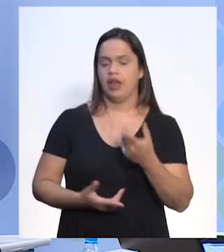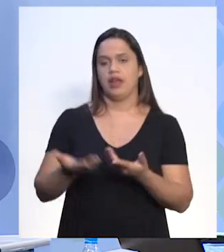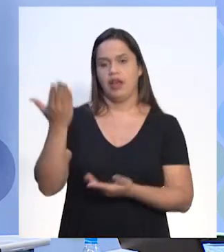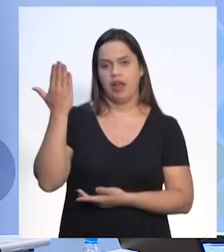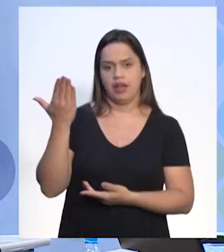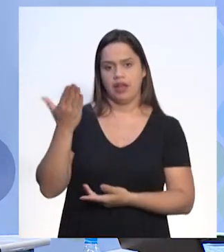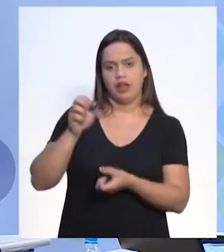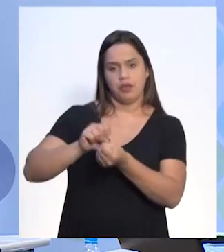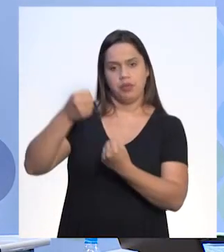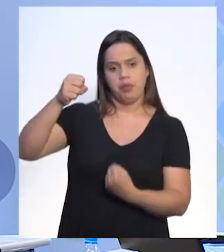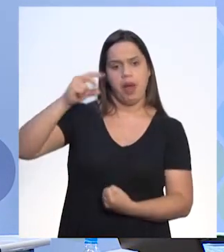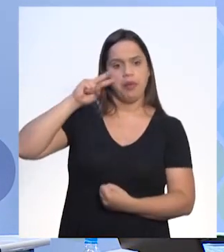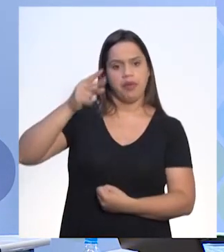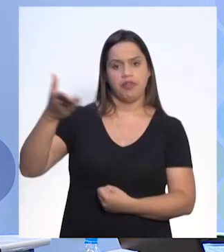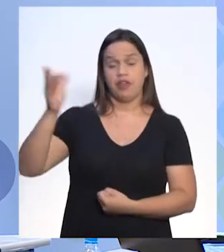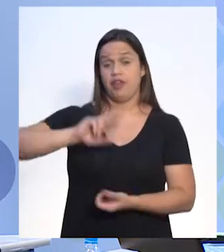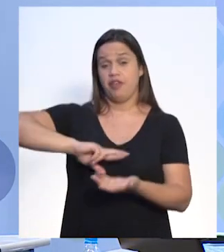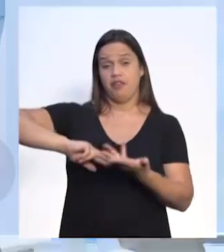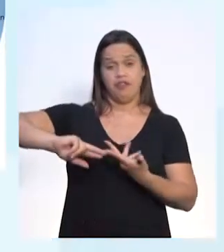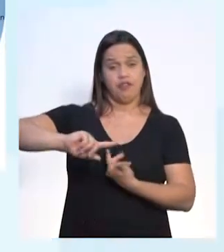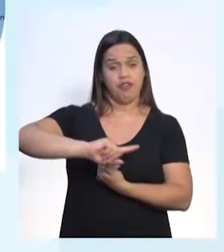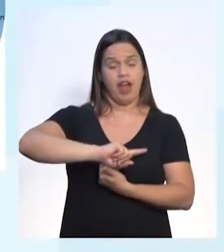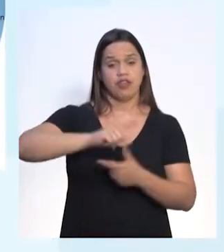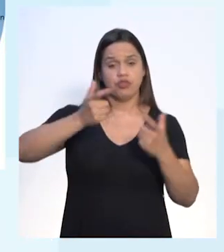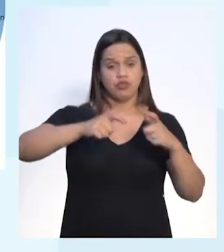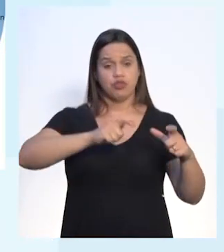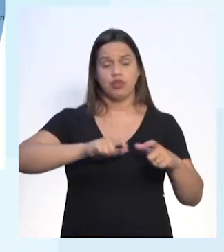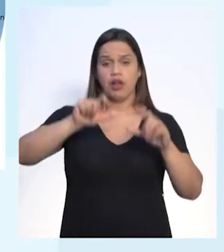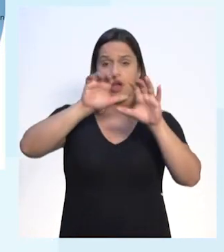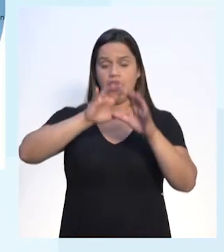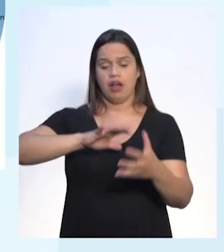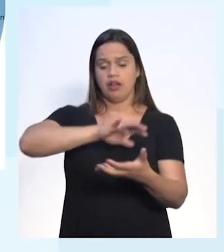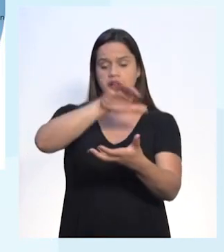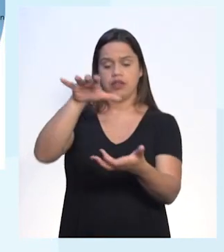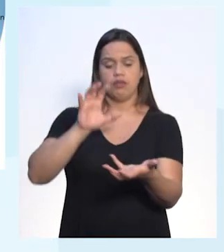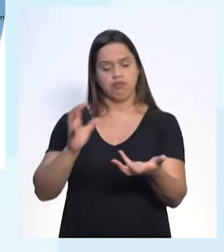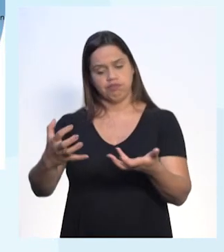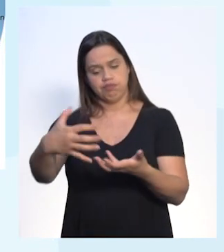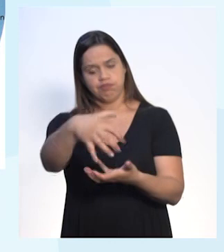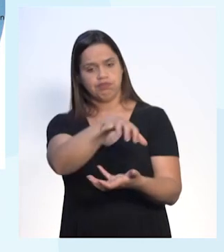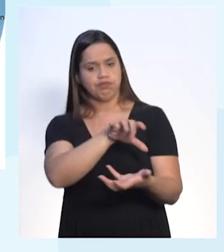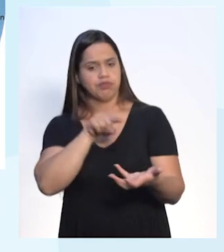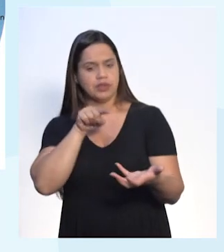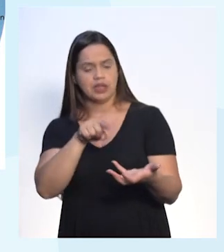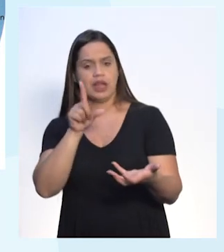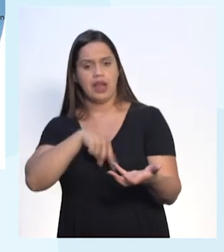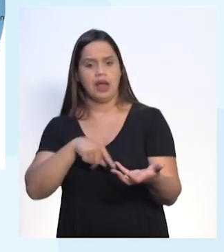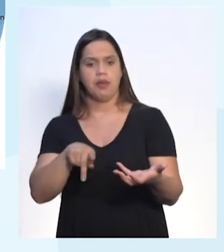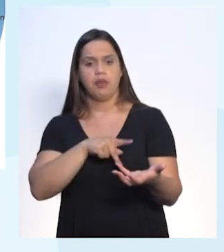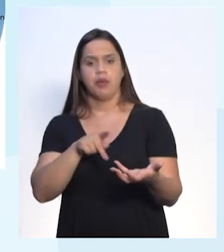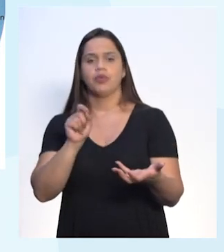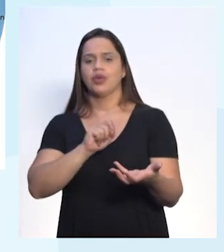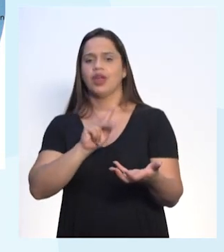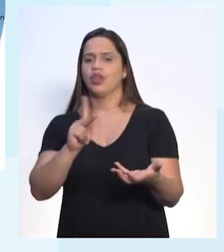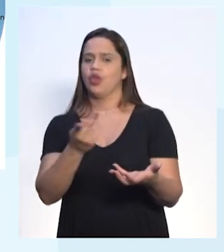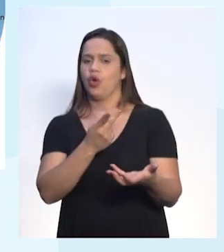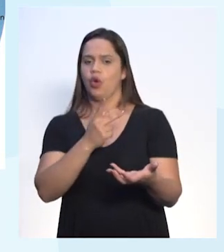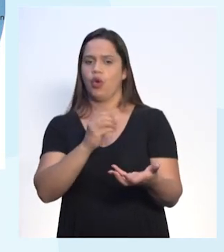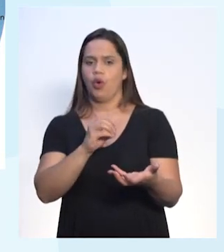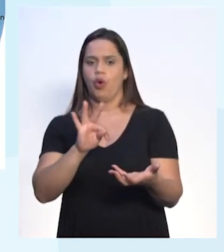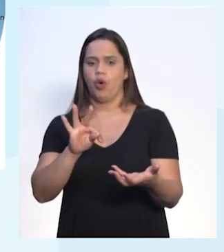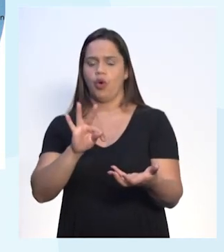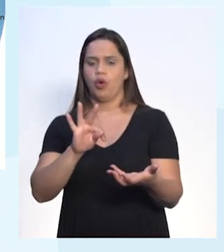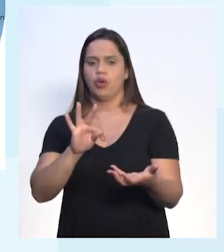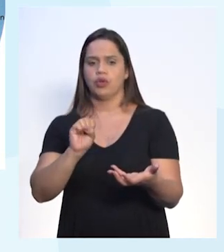mapa, né, várias regiões do planeta, né, com problemas aí que são denominados de hotspots, né, processos